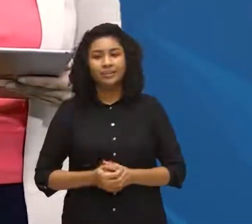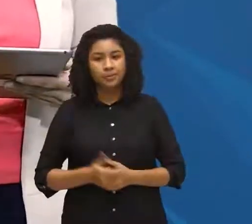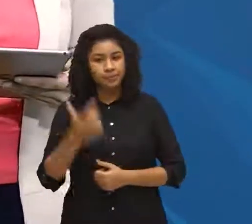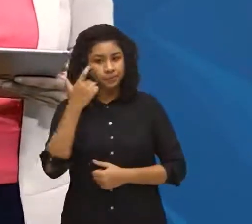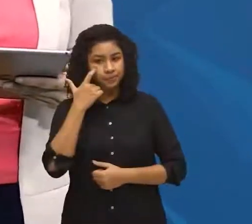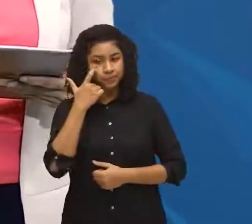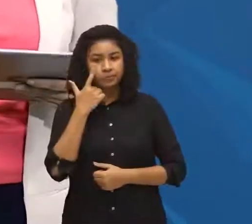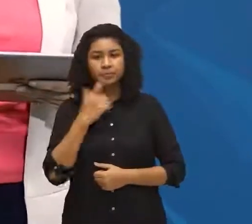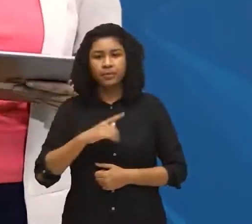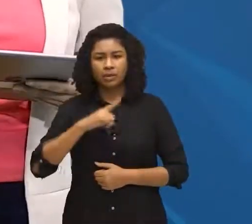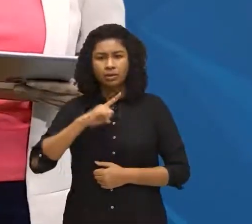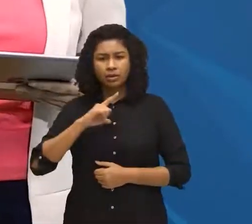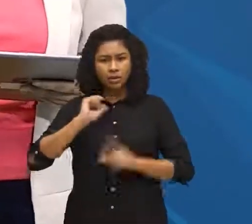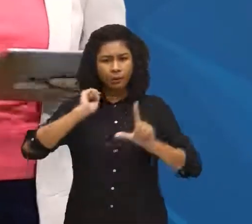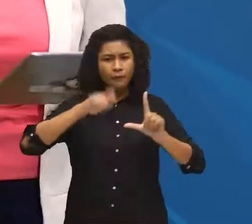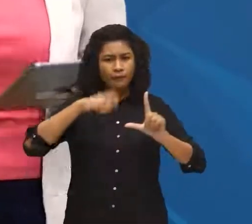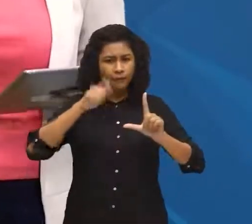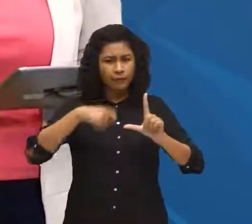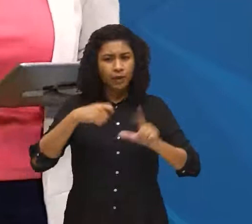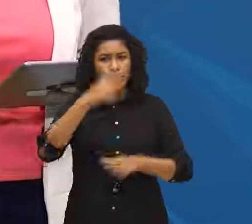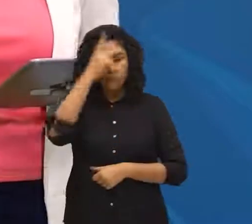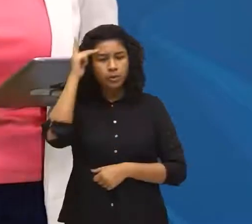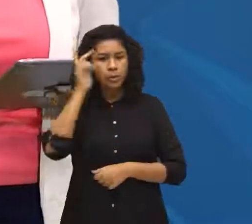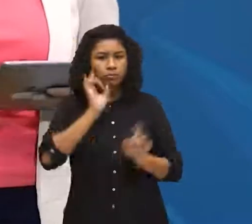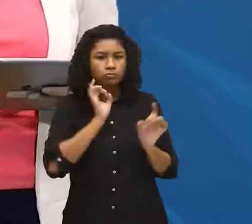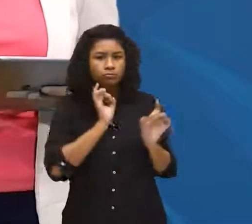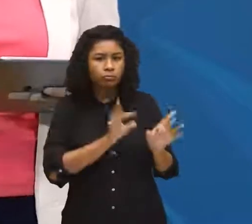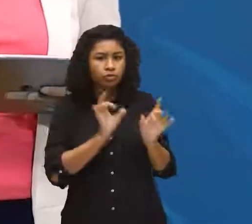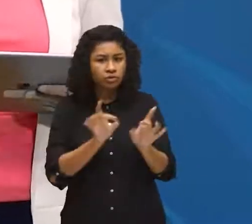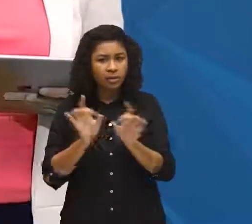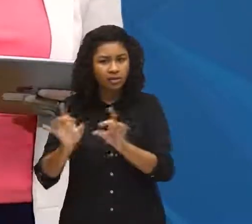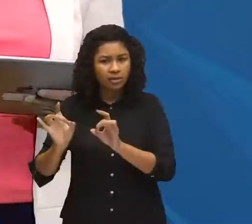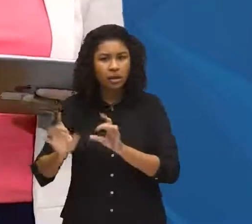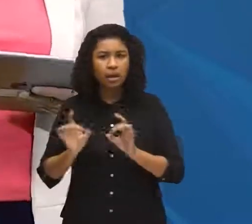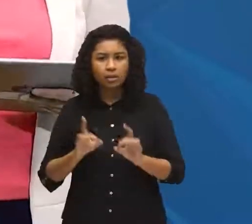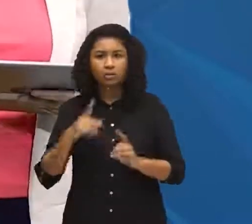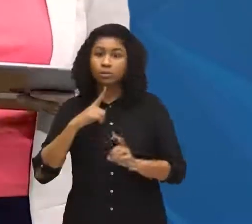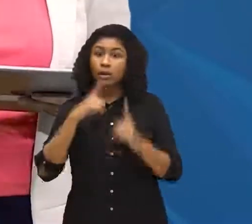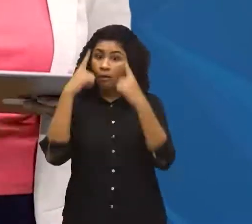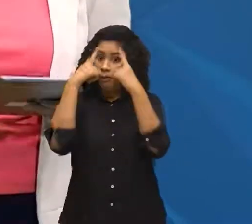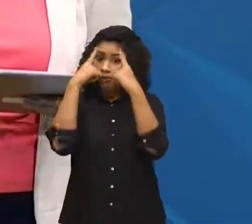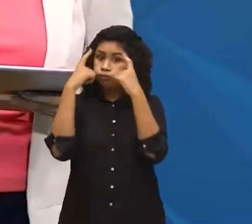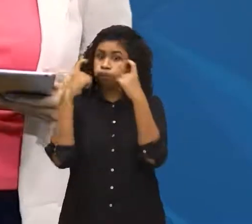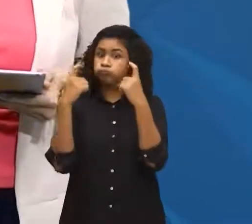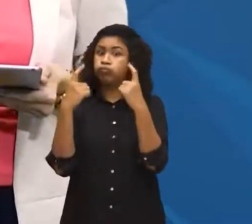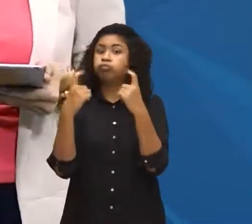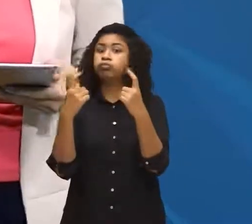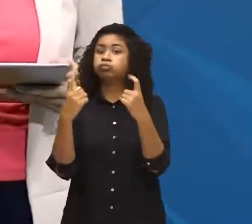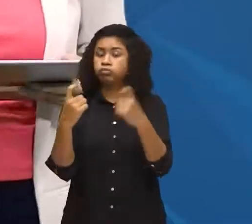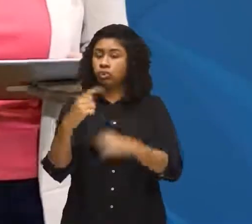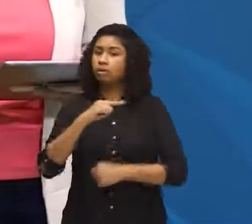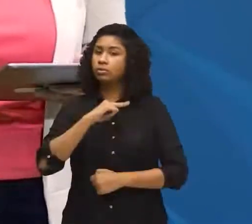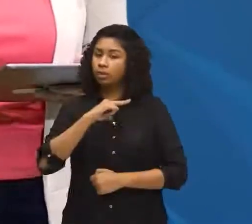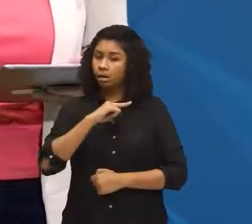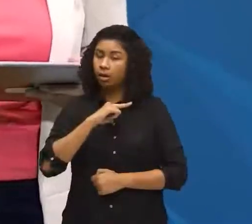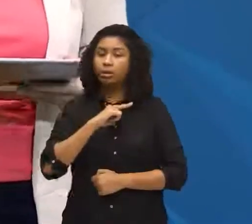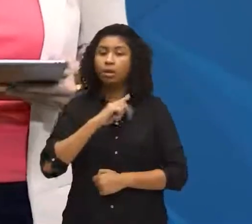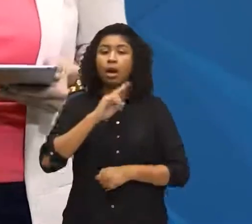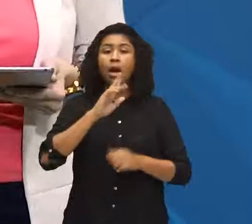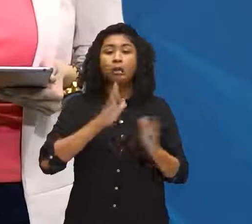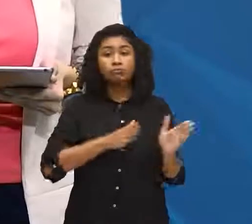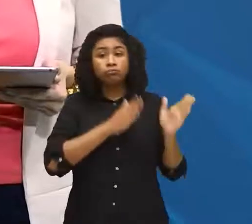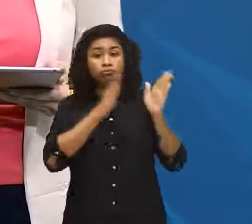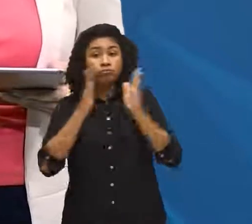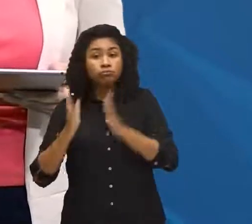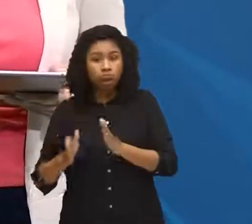vídeo são comerciantes que estão sendo ali, né? Tem uma situação de agressão nesse vídeo e em seguida tem uma